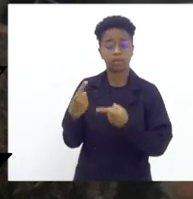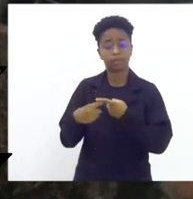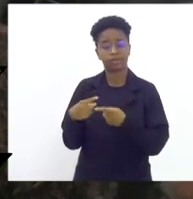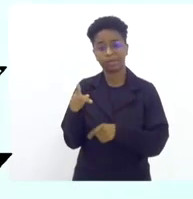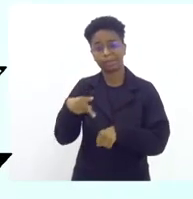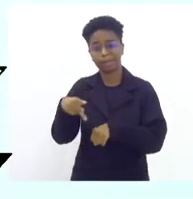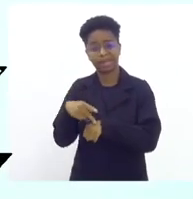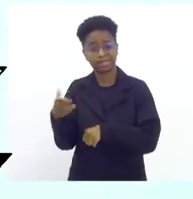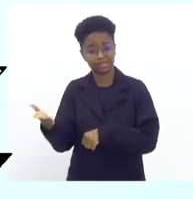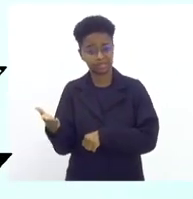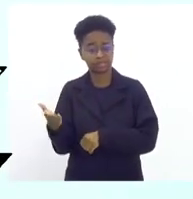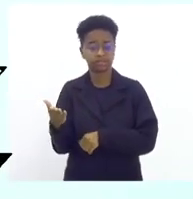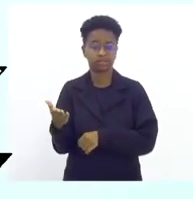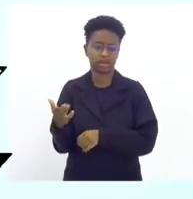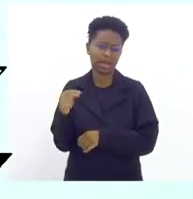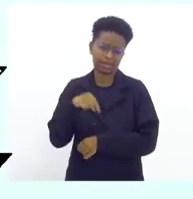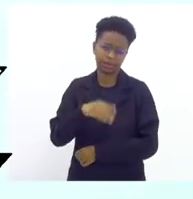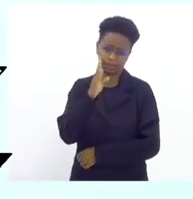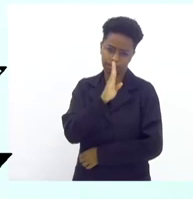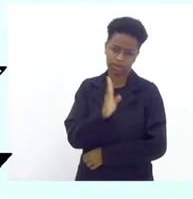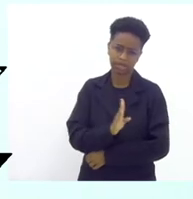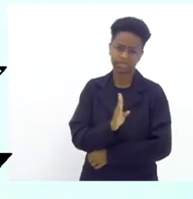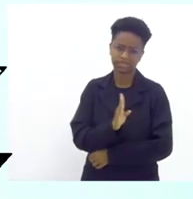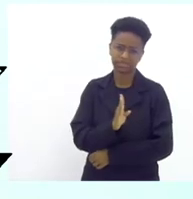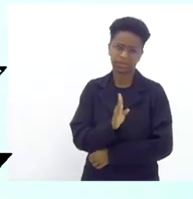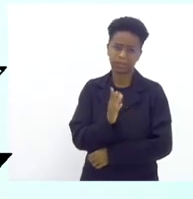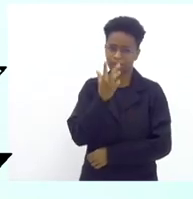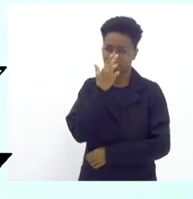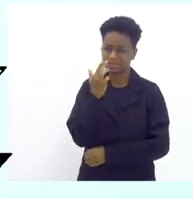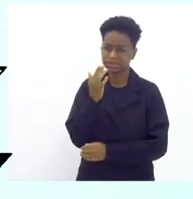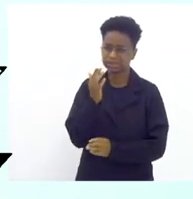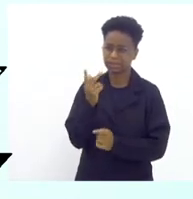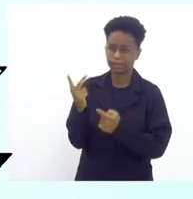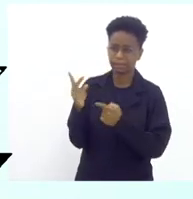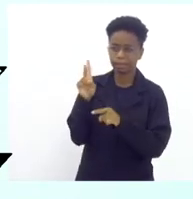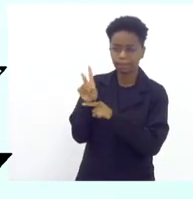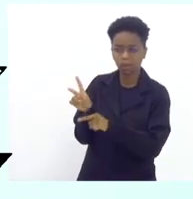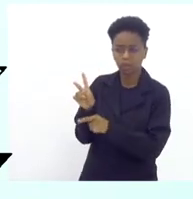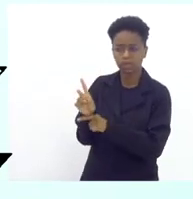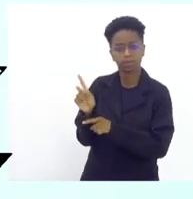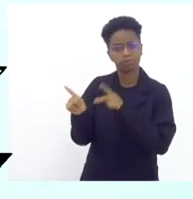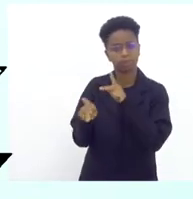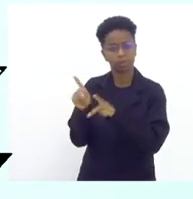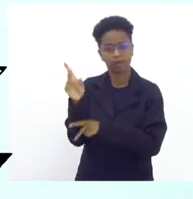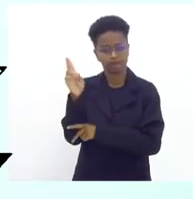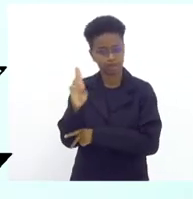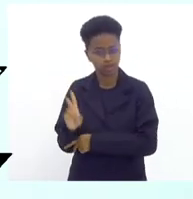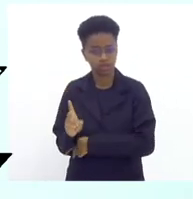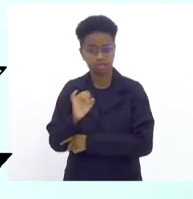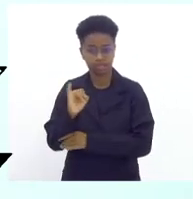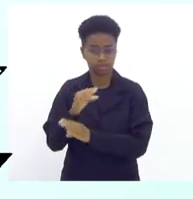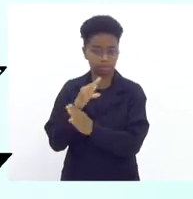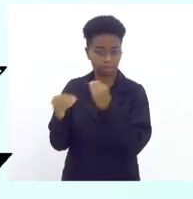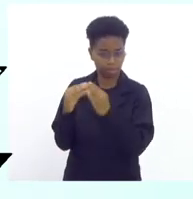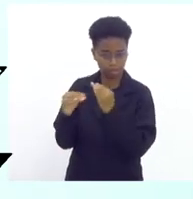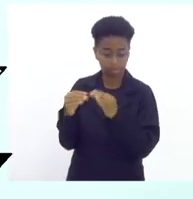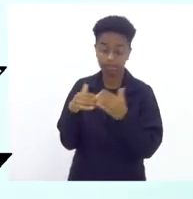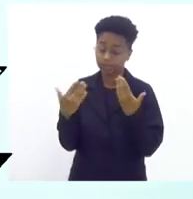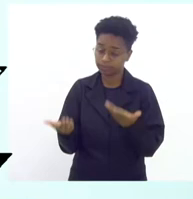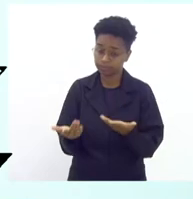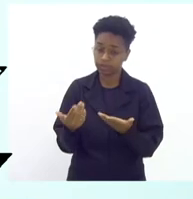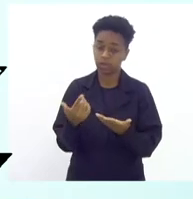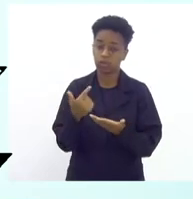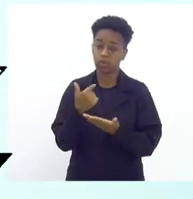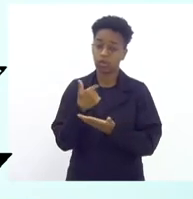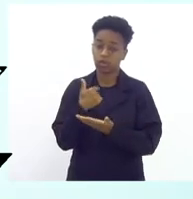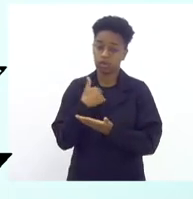um grande o Brasil tem sido um grande abrigo né para venezuelanos em fluxo de refúgio então de